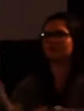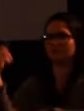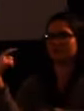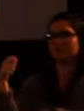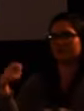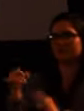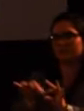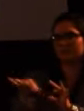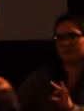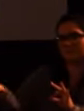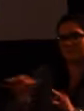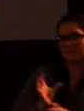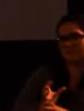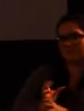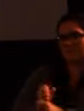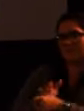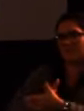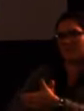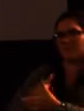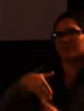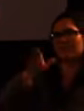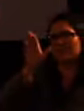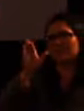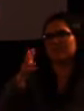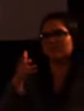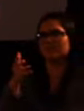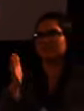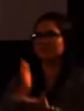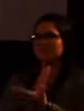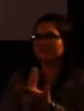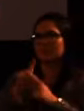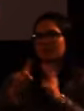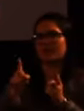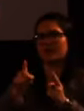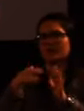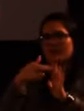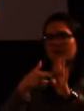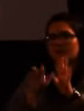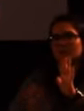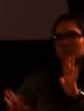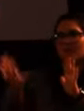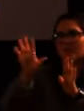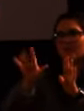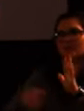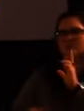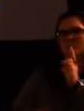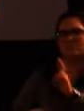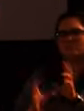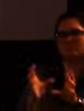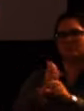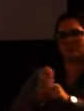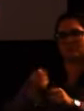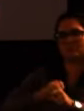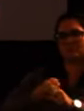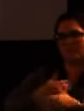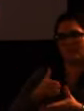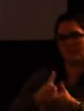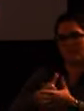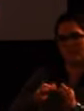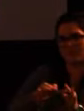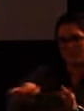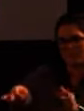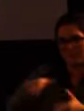que nesse caso vão ser exceções. Mas, em regra geral, nós estamos definindo que a área máxima para